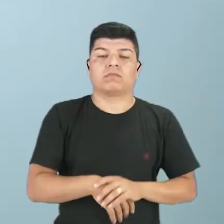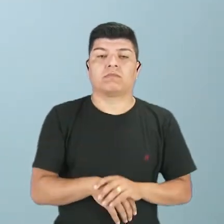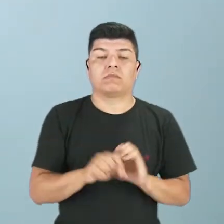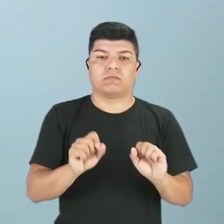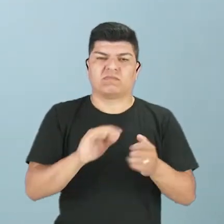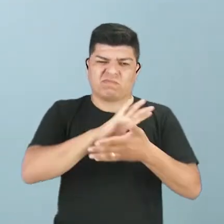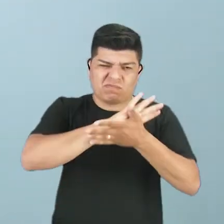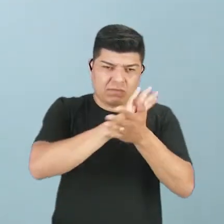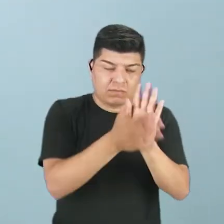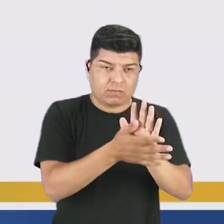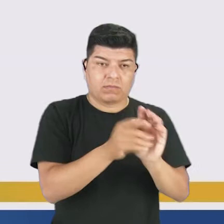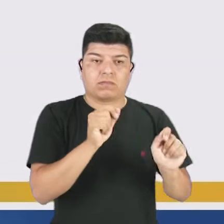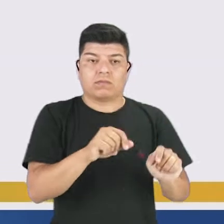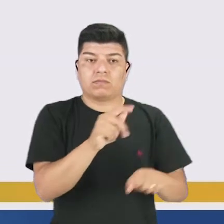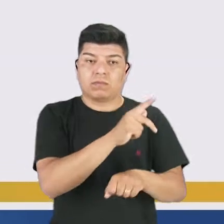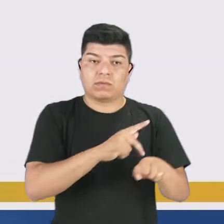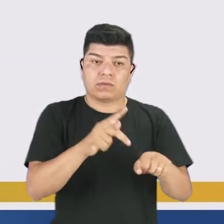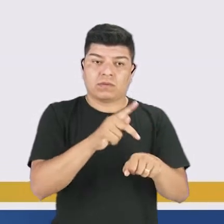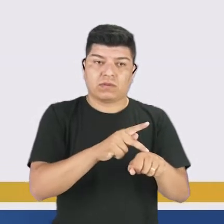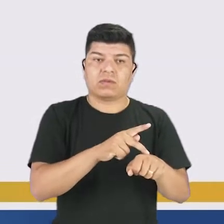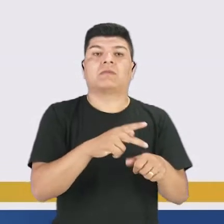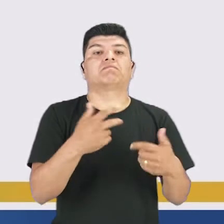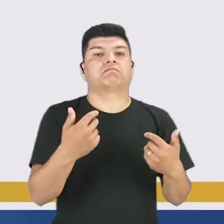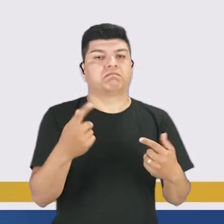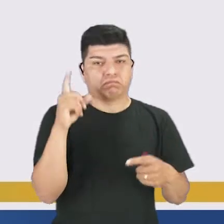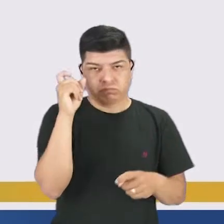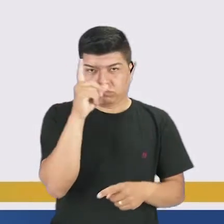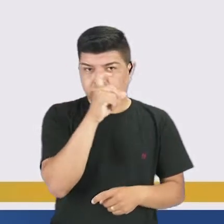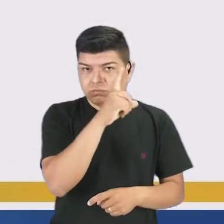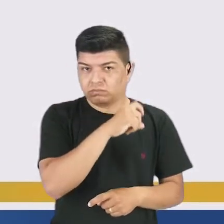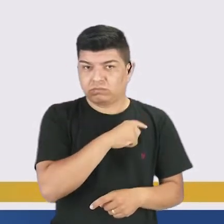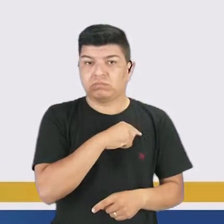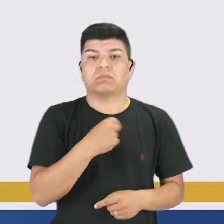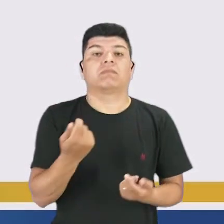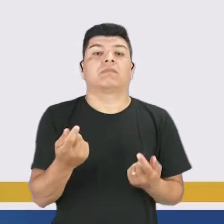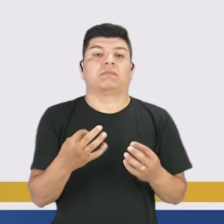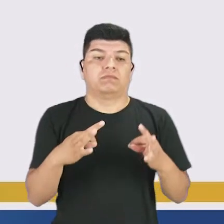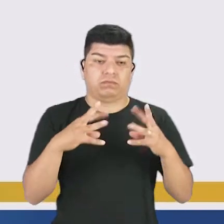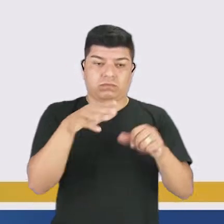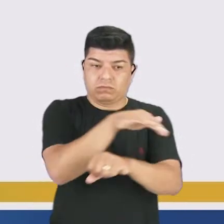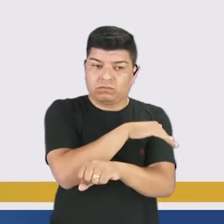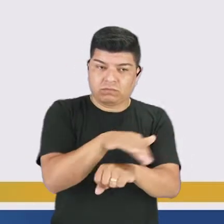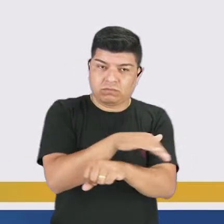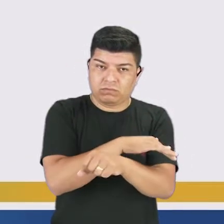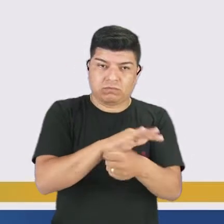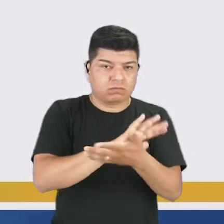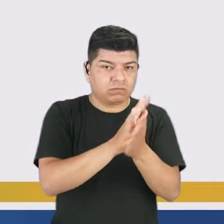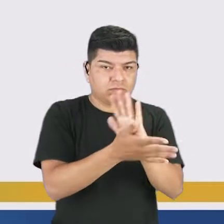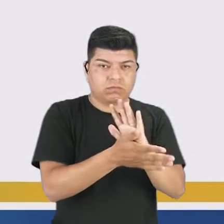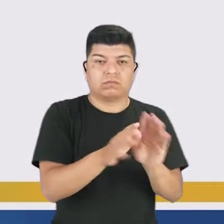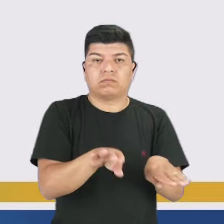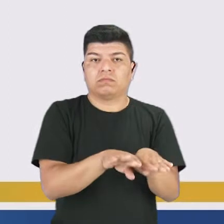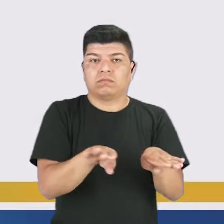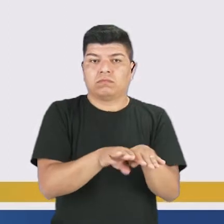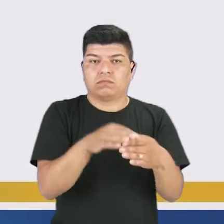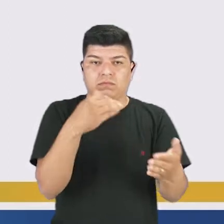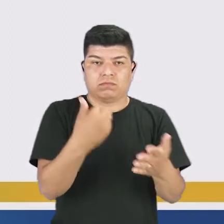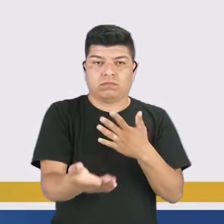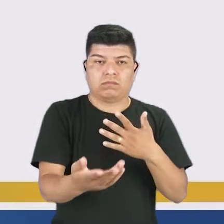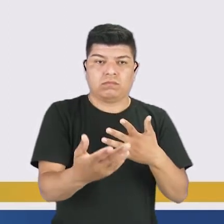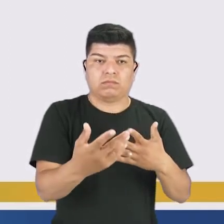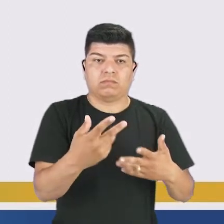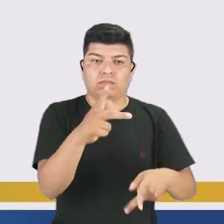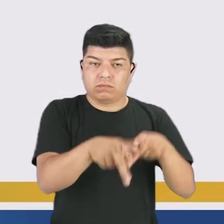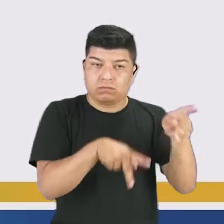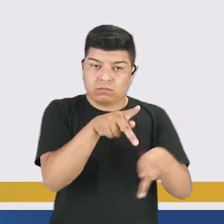de destruição nessas nações era enorme. A infraestrutura estava totalmente abalada, além de grande perda